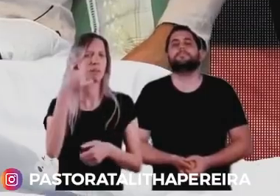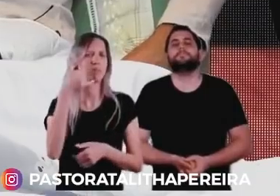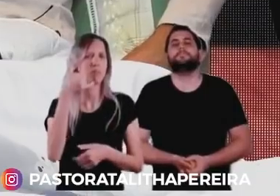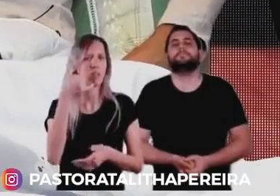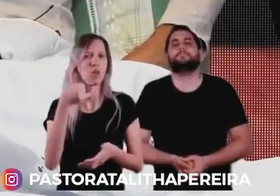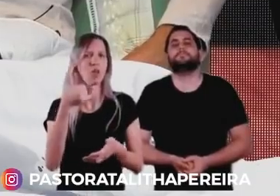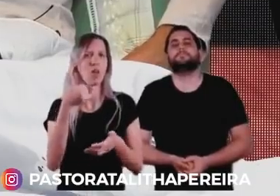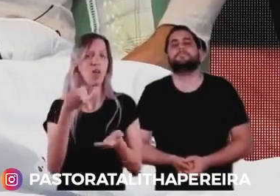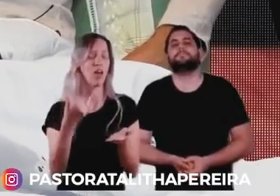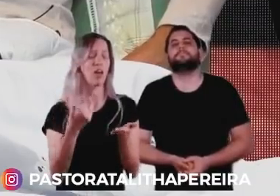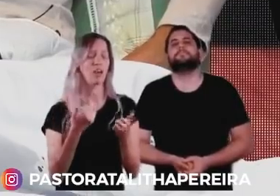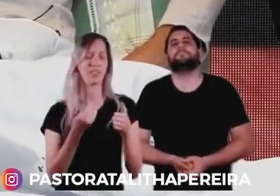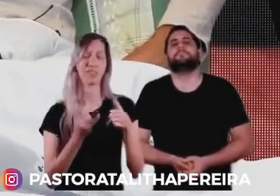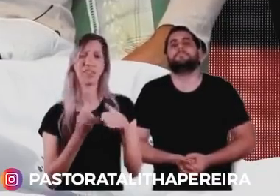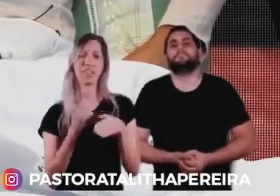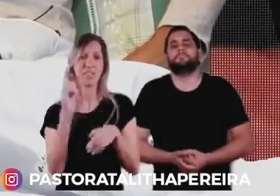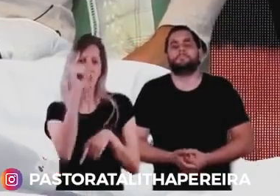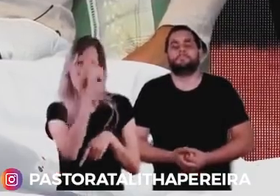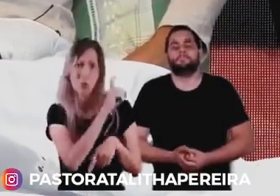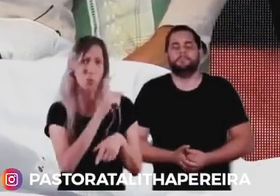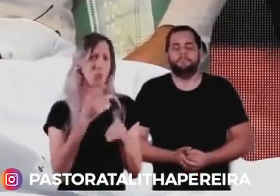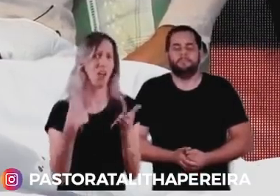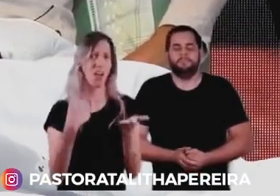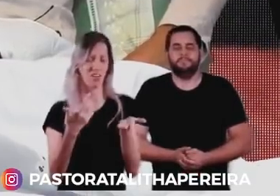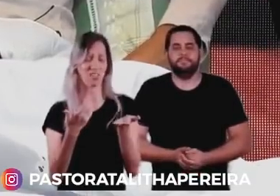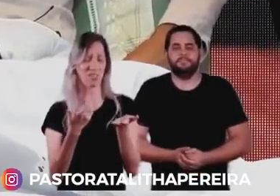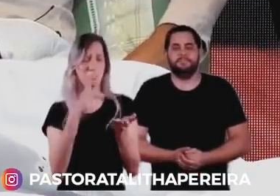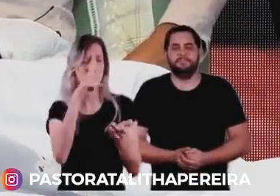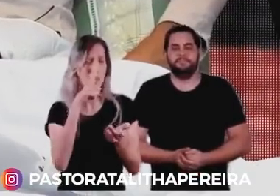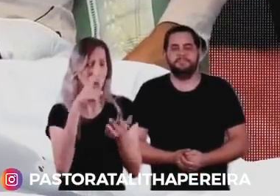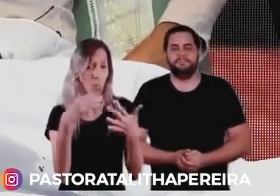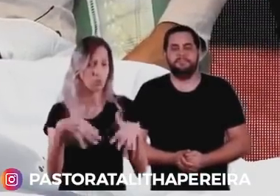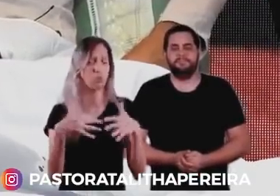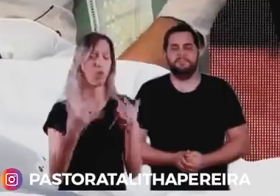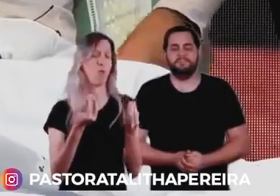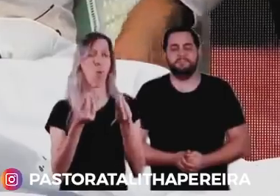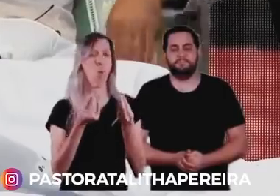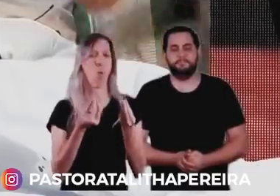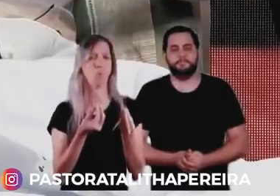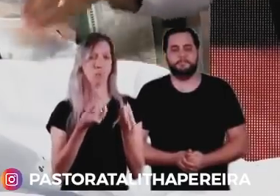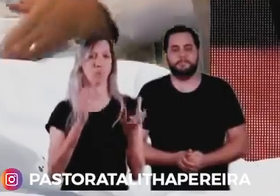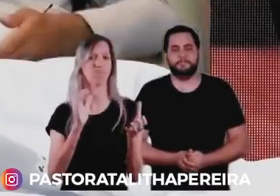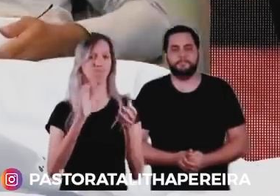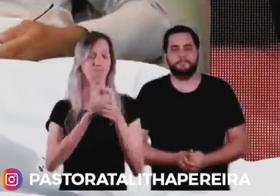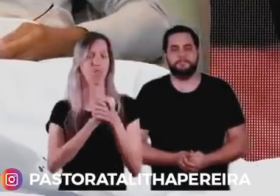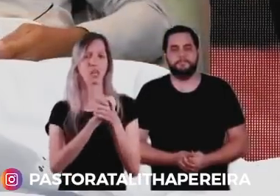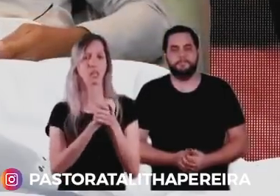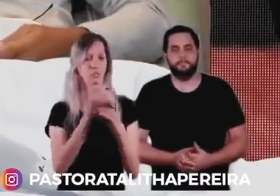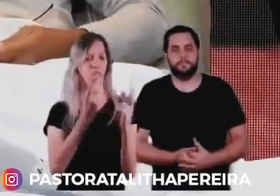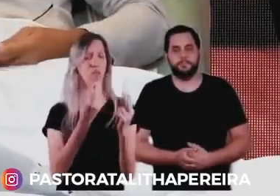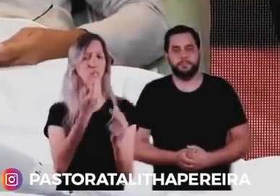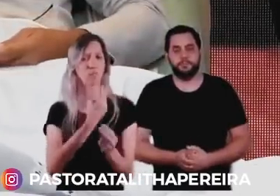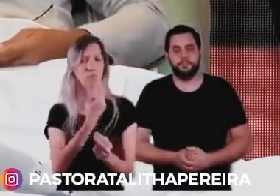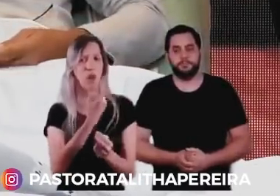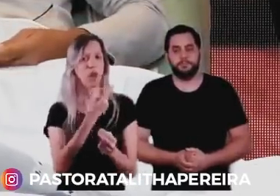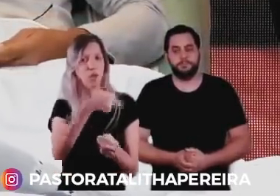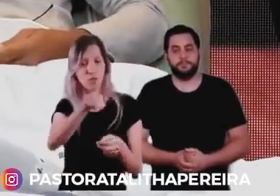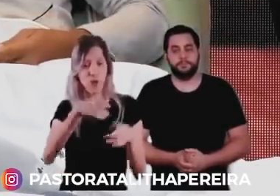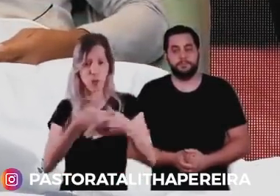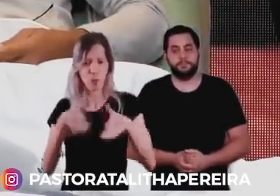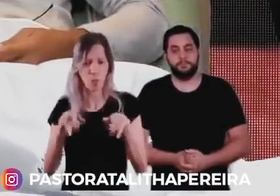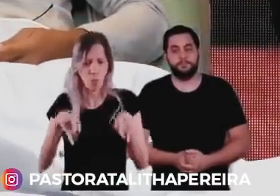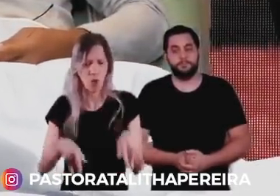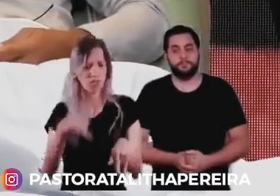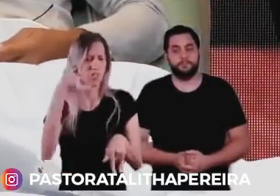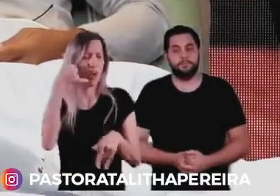muitos riscos, traz muito risco para uma relação, né? Porque, veja bem, você leva o celular para o quarto e aí, ao